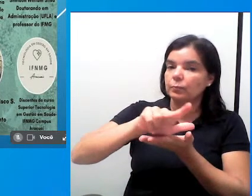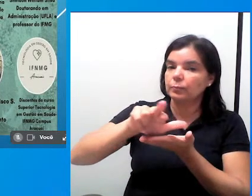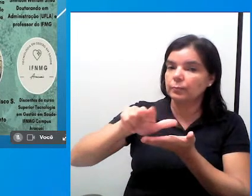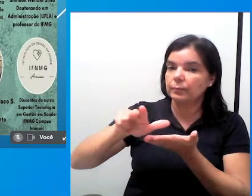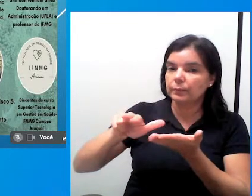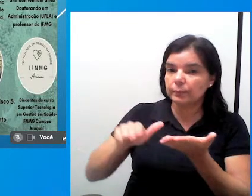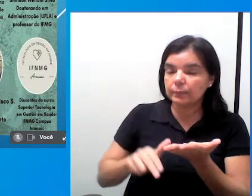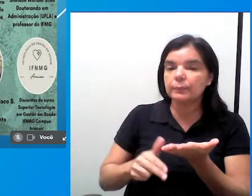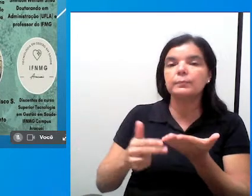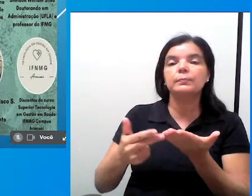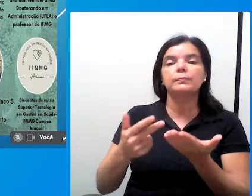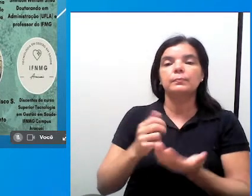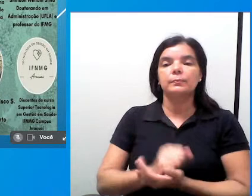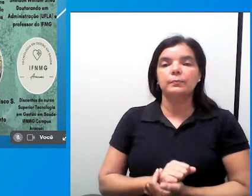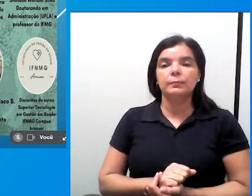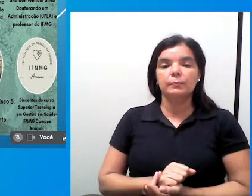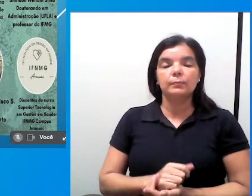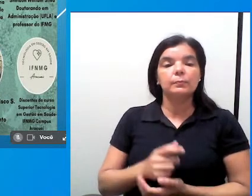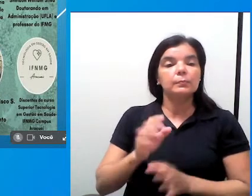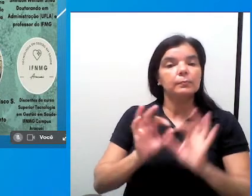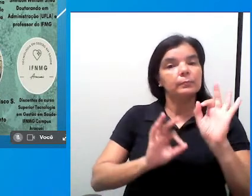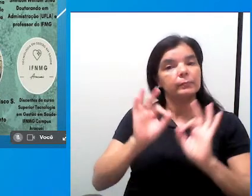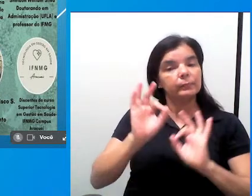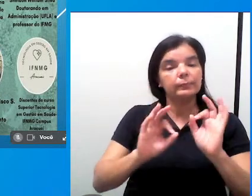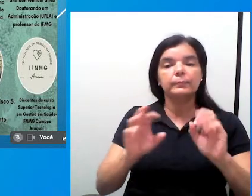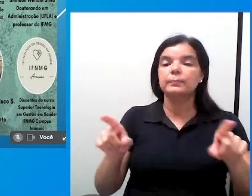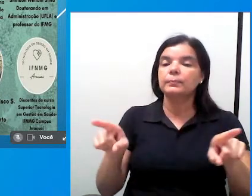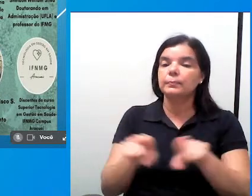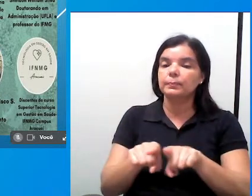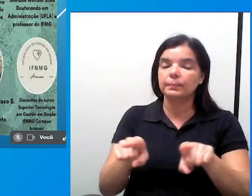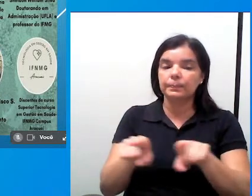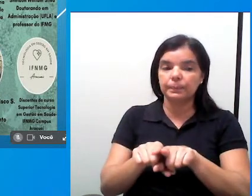né? Nós organizamos também